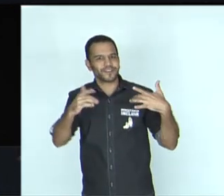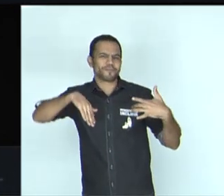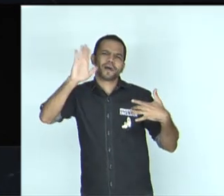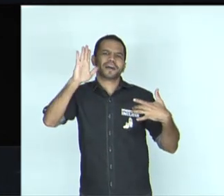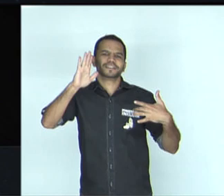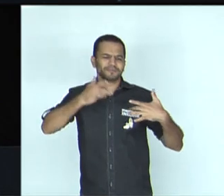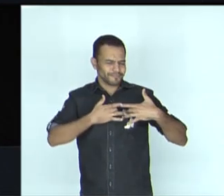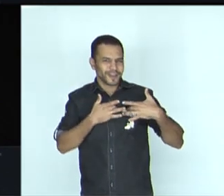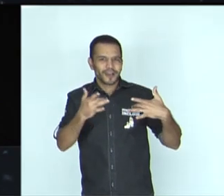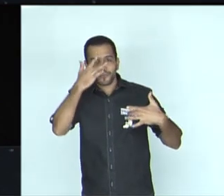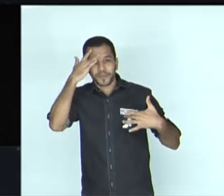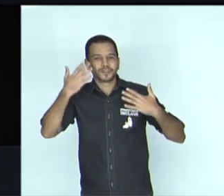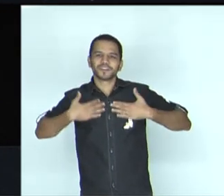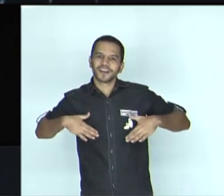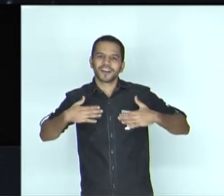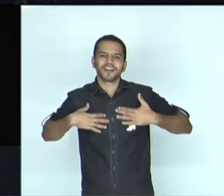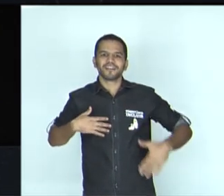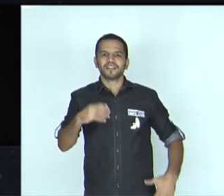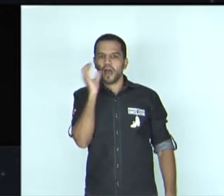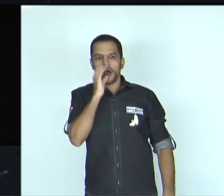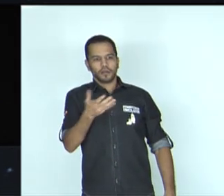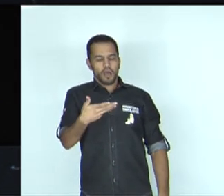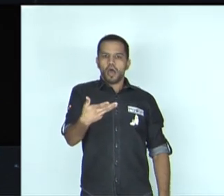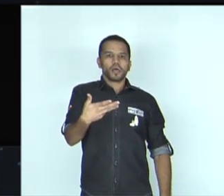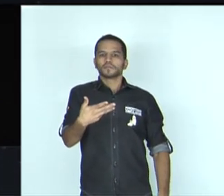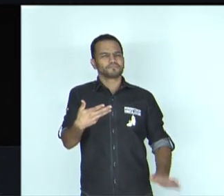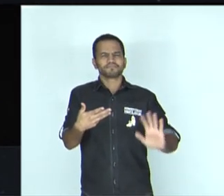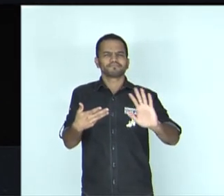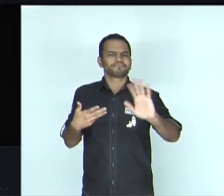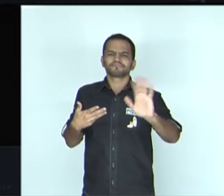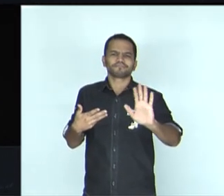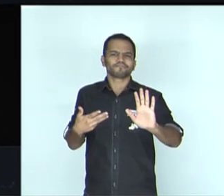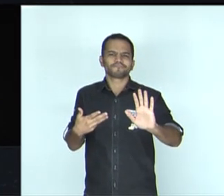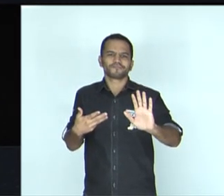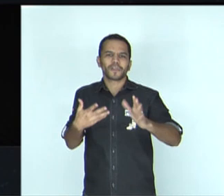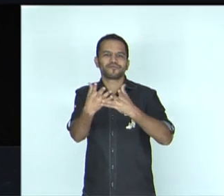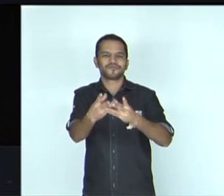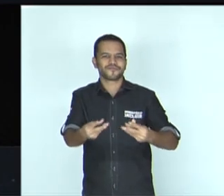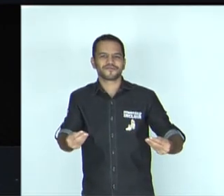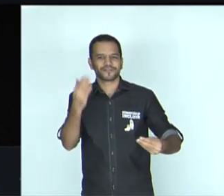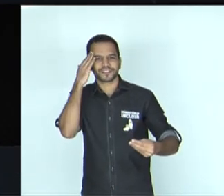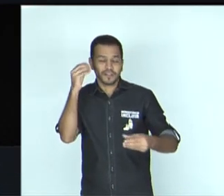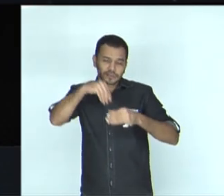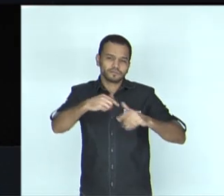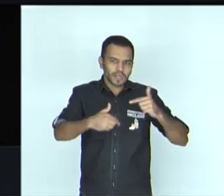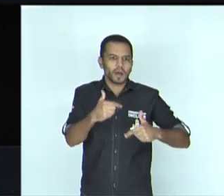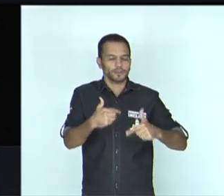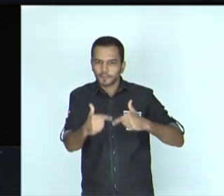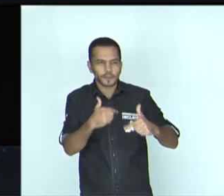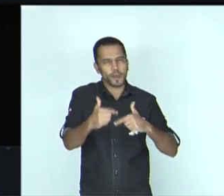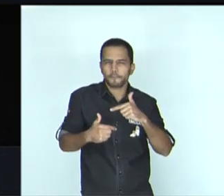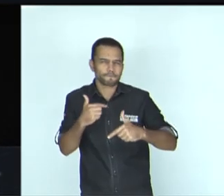uma pessoa tranquila, menos acelerada, acelerada no trabalho, mas não acelerada na